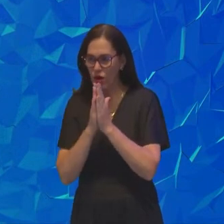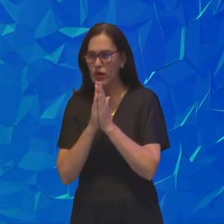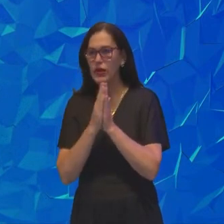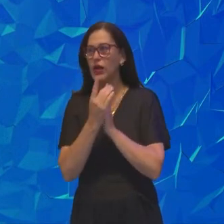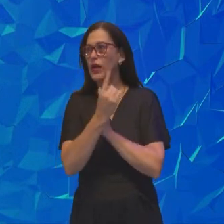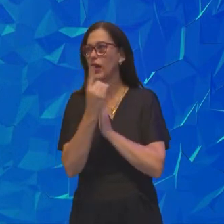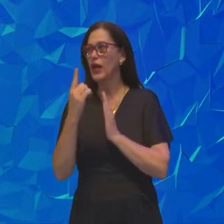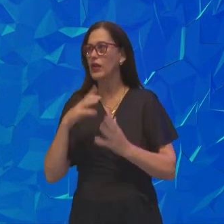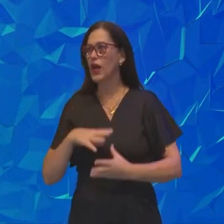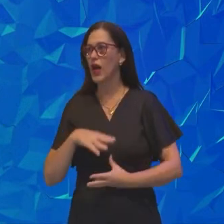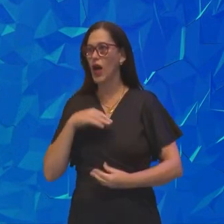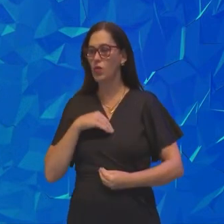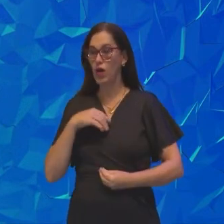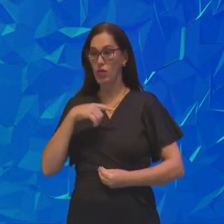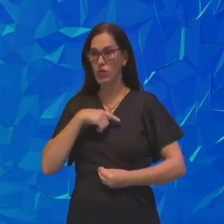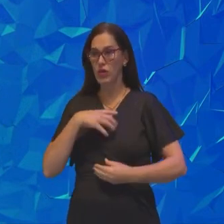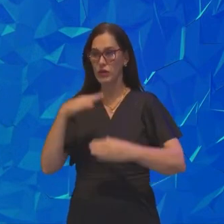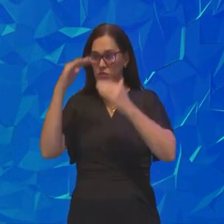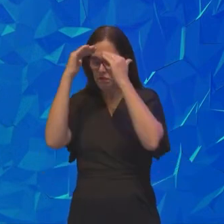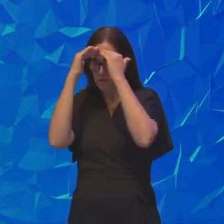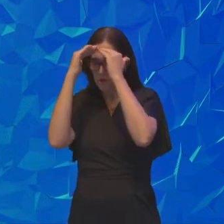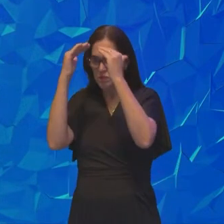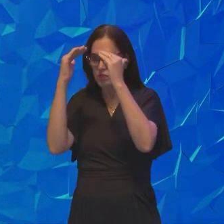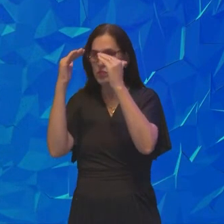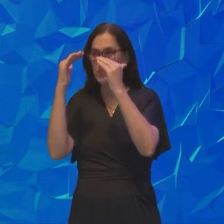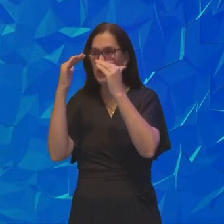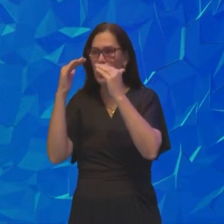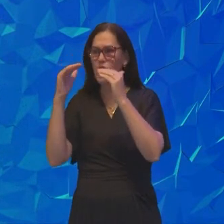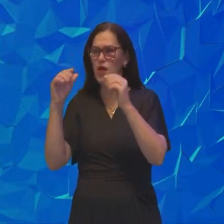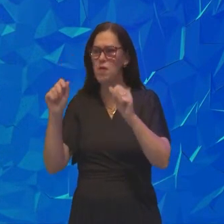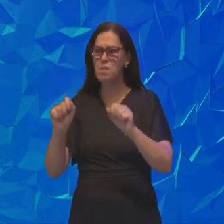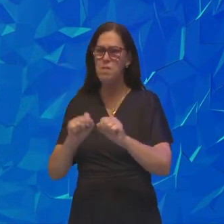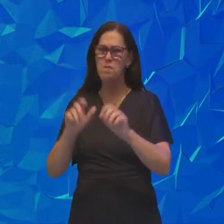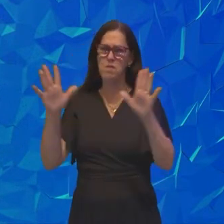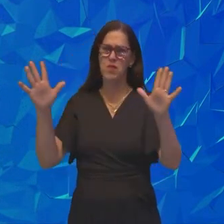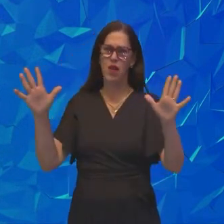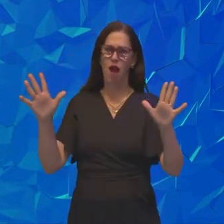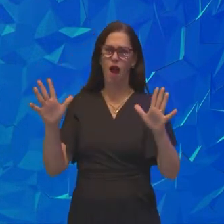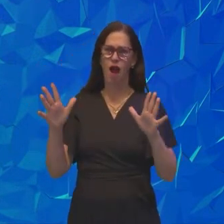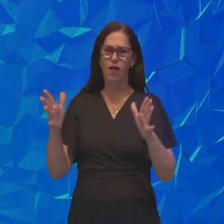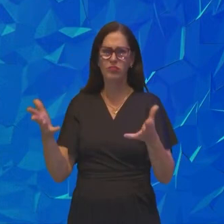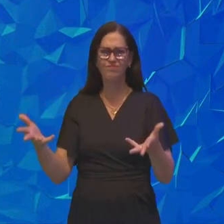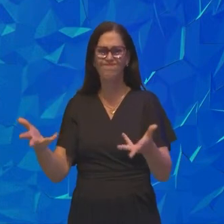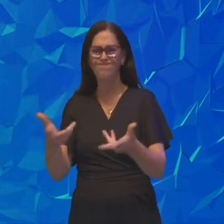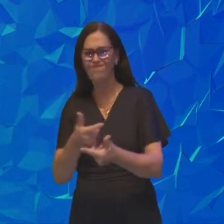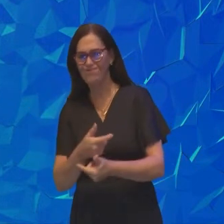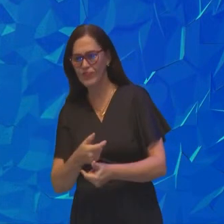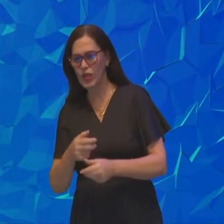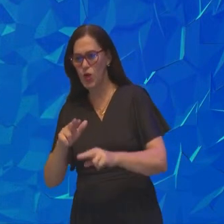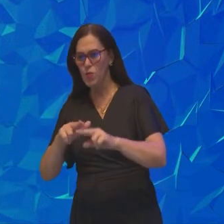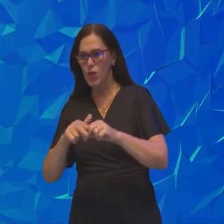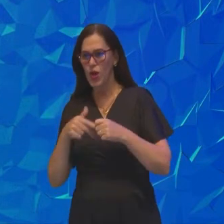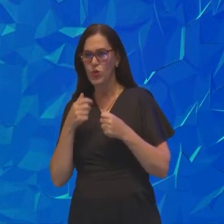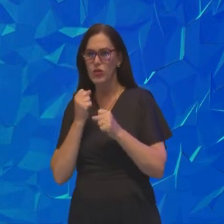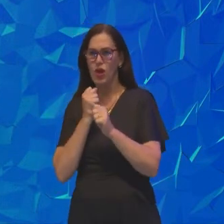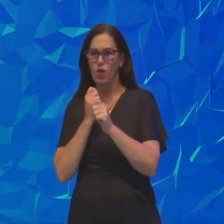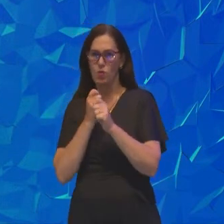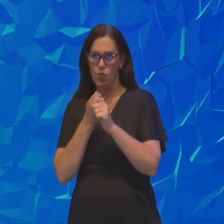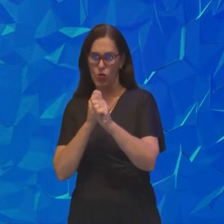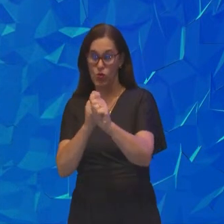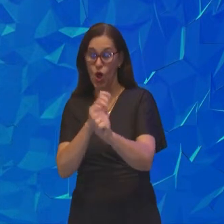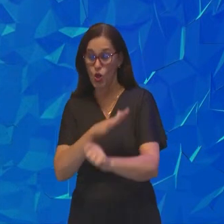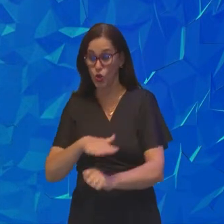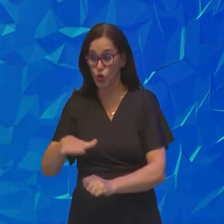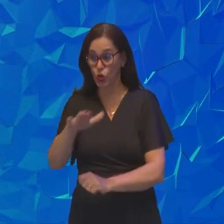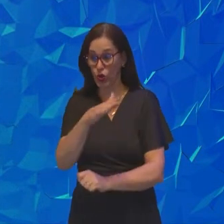cada alma havia temor. E muitos prodígios e sinais eram feitos por meio dos apóstolos.